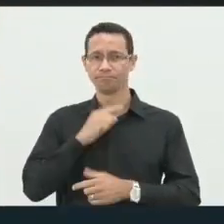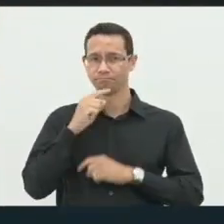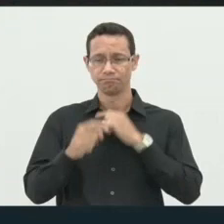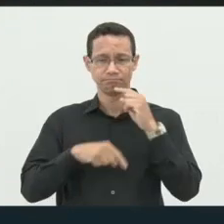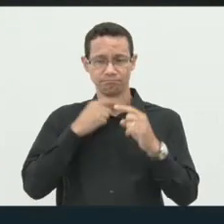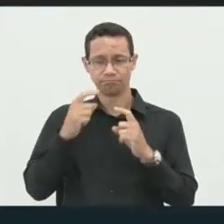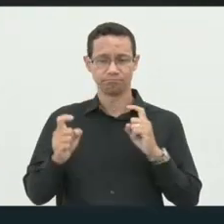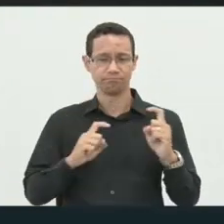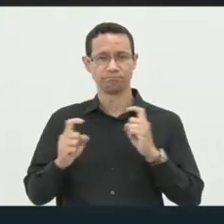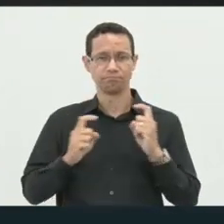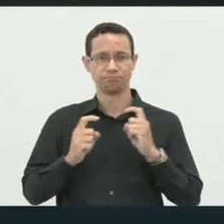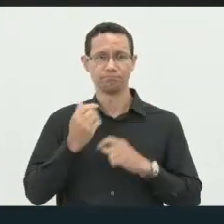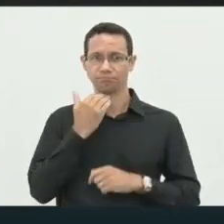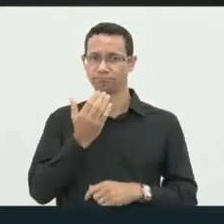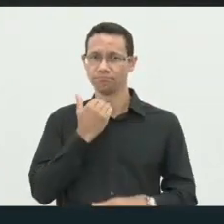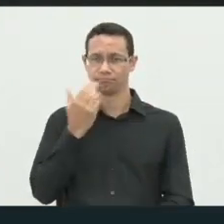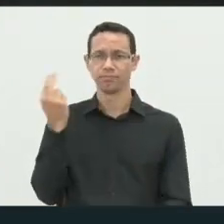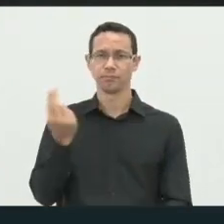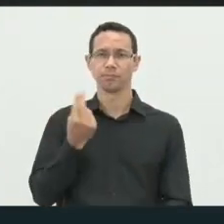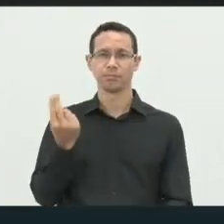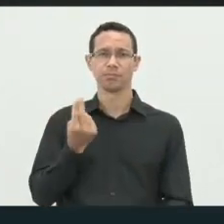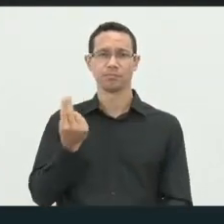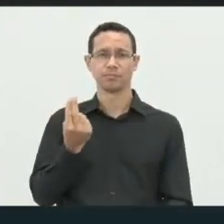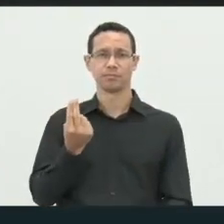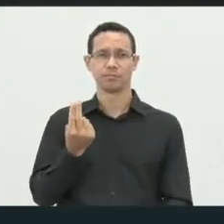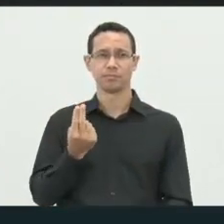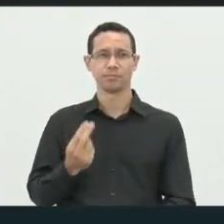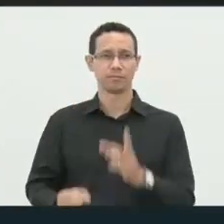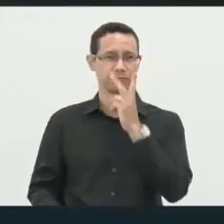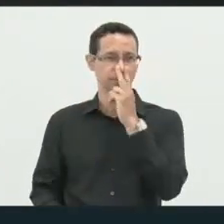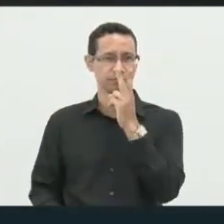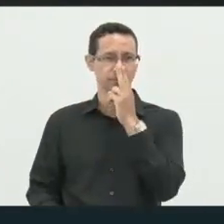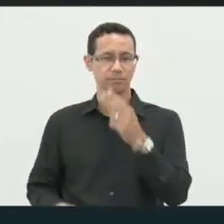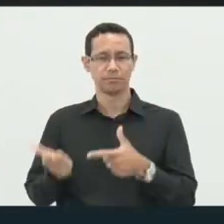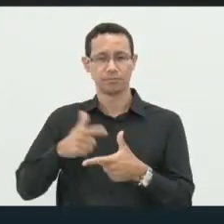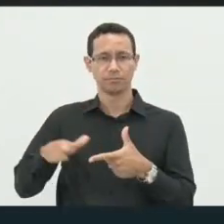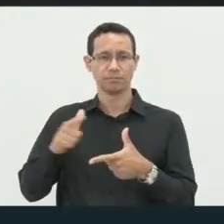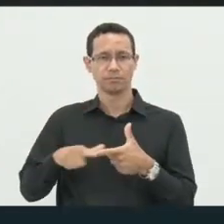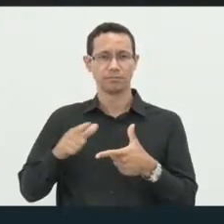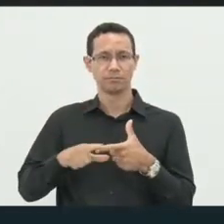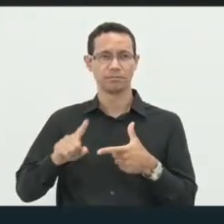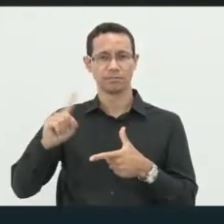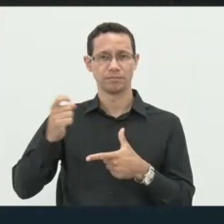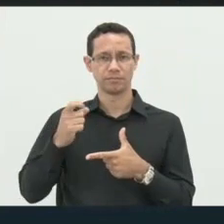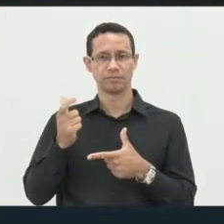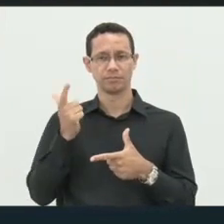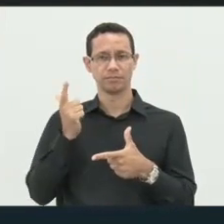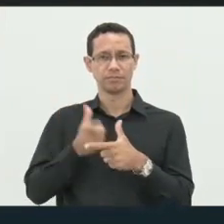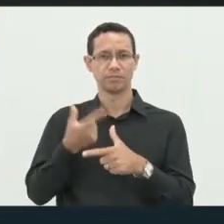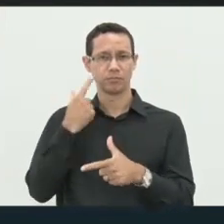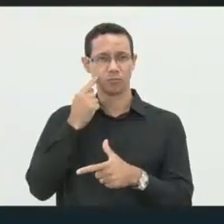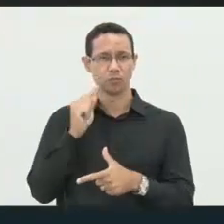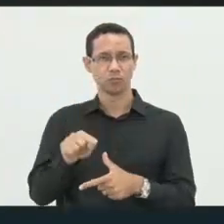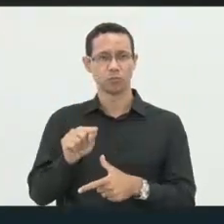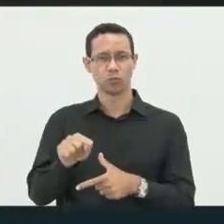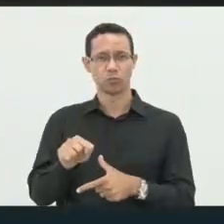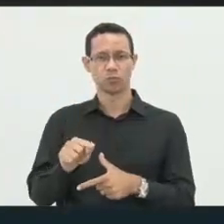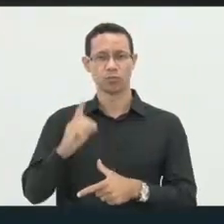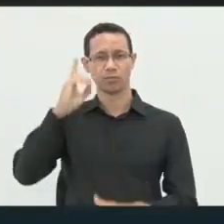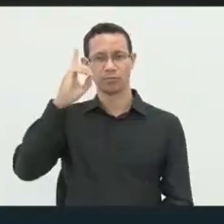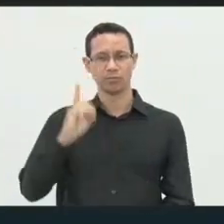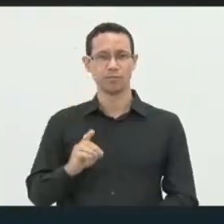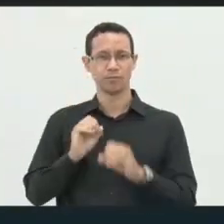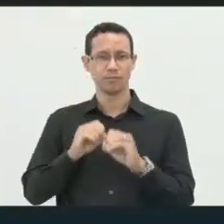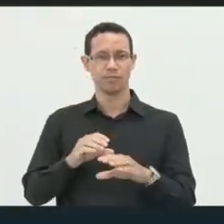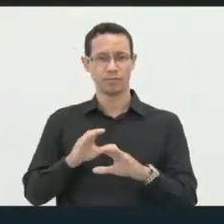câmara me parece que eu achava que era só um problema lá com as críticas à educação a diretora da educação